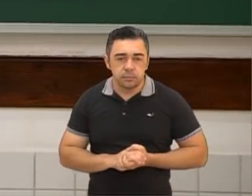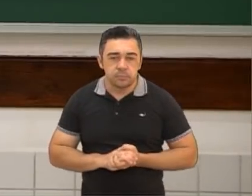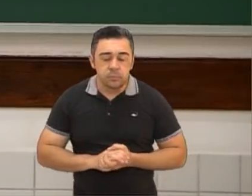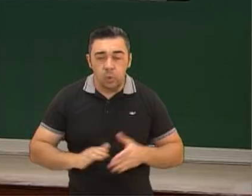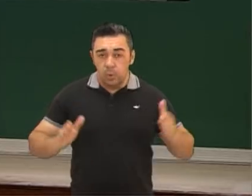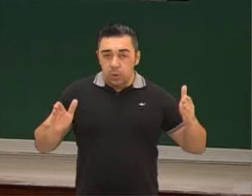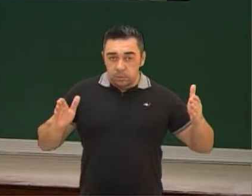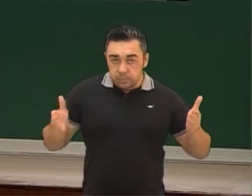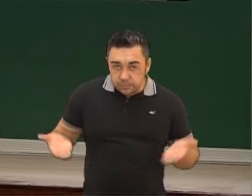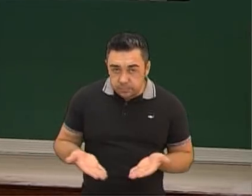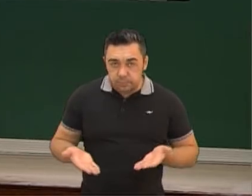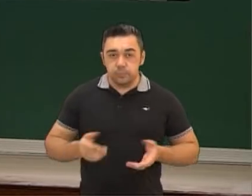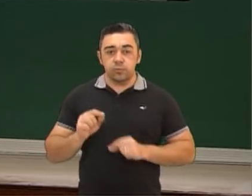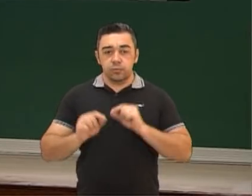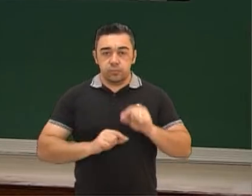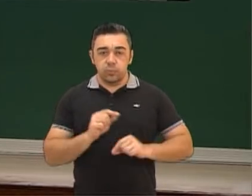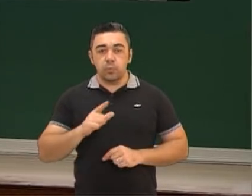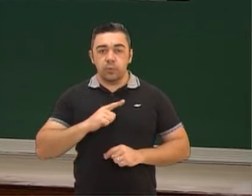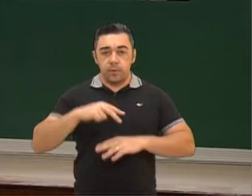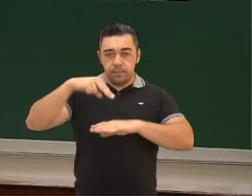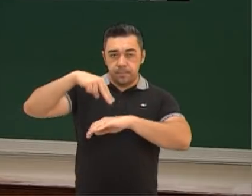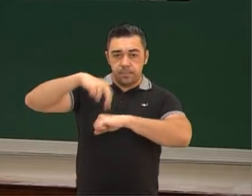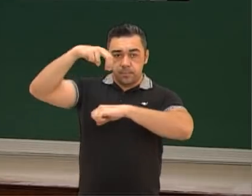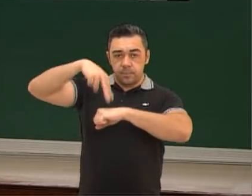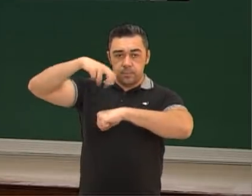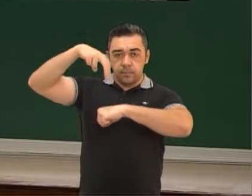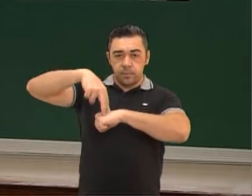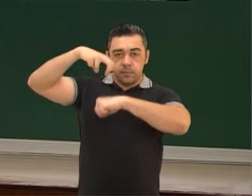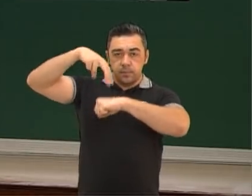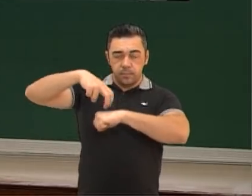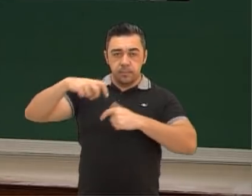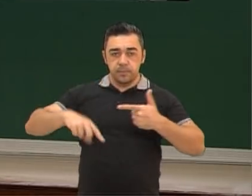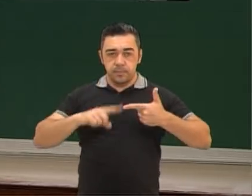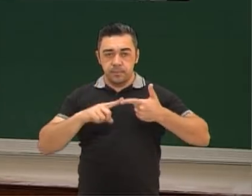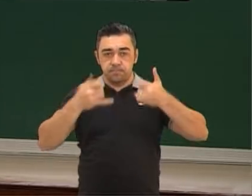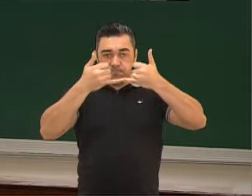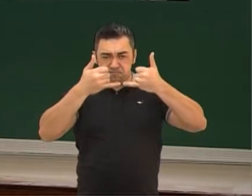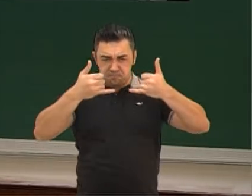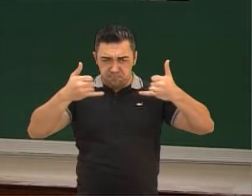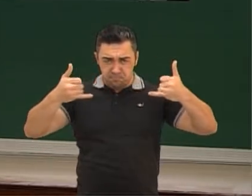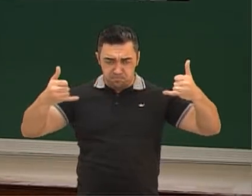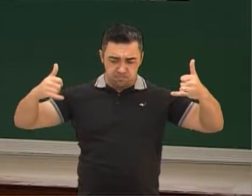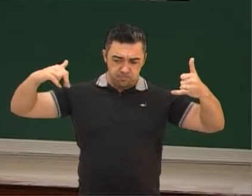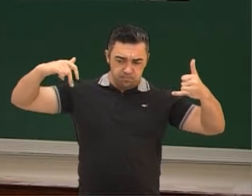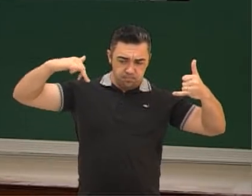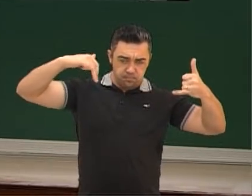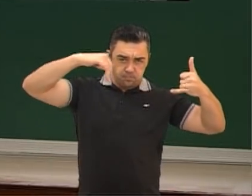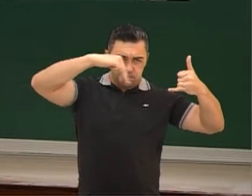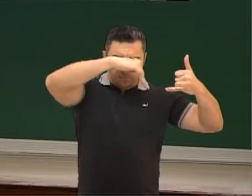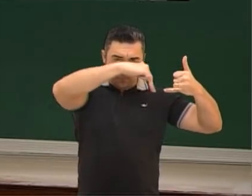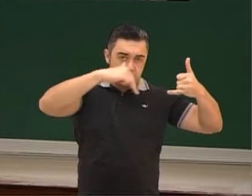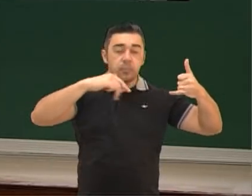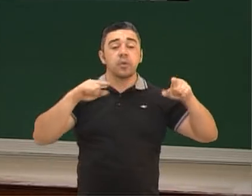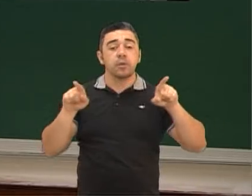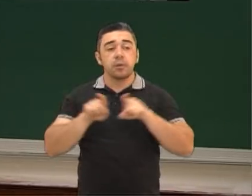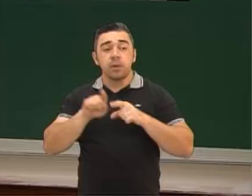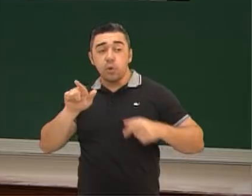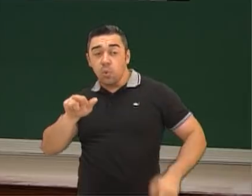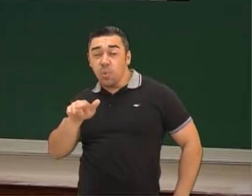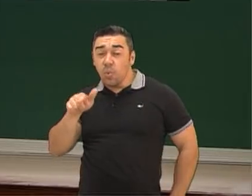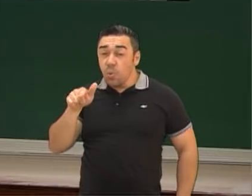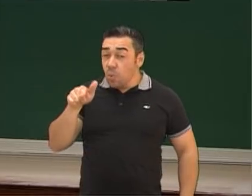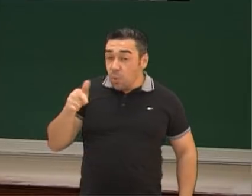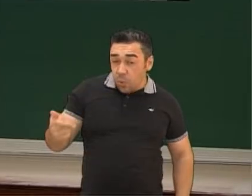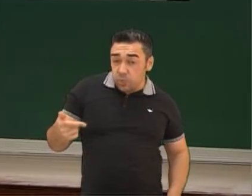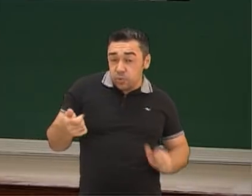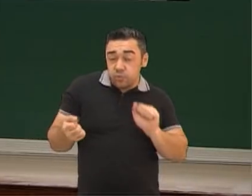nós vamos tratar do trampolim, do arame fixo e mais algumas outras modalidades que estão